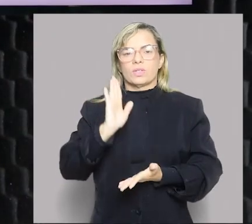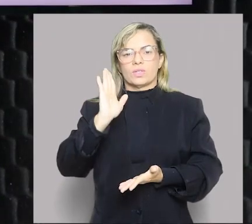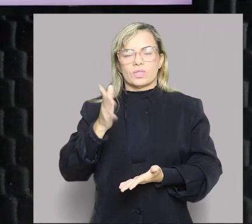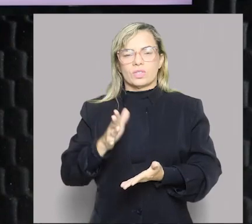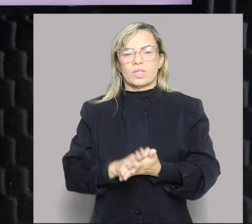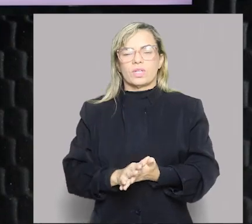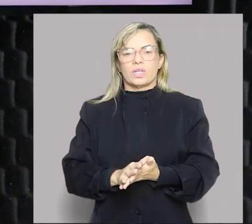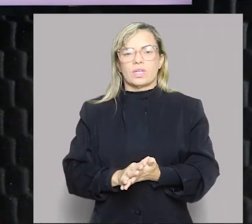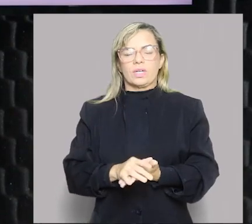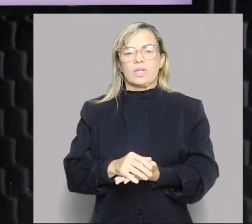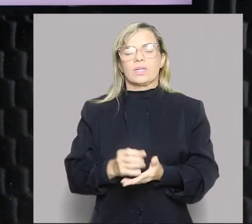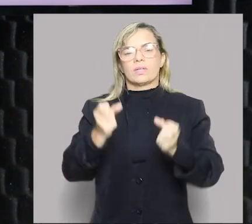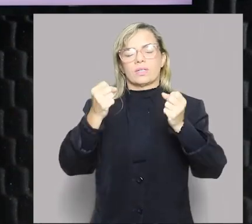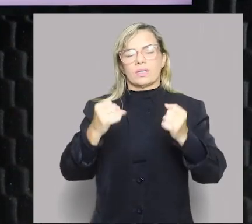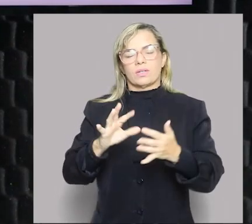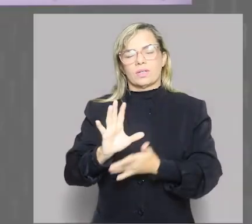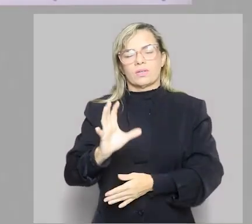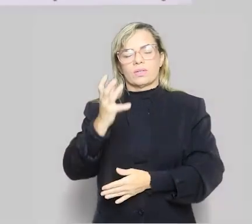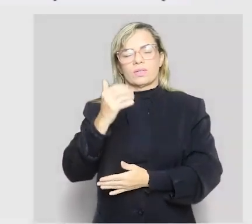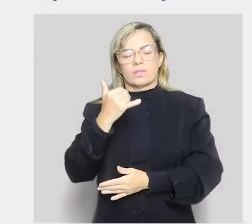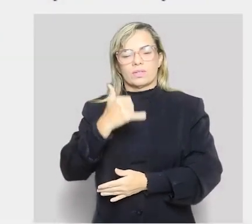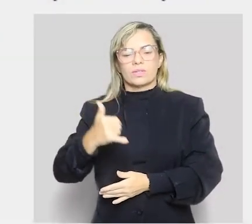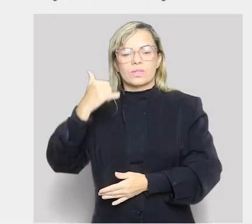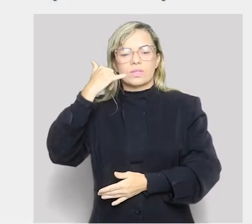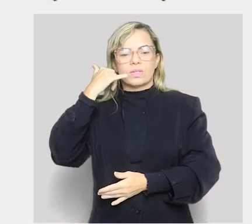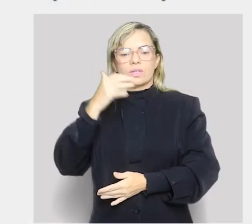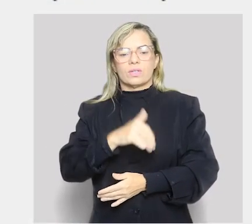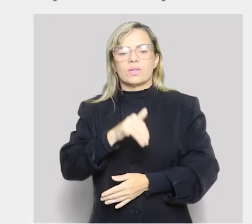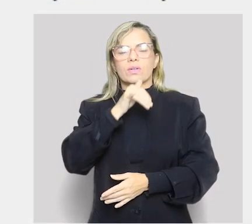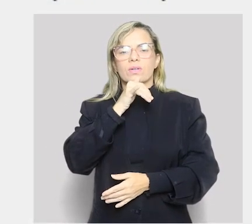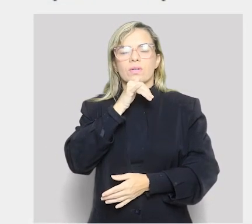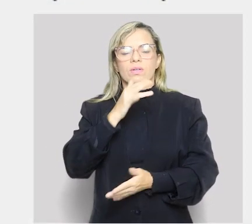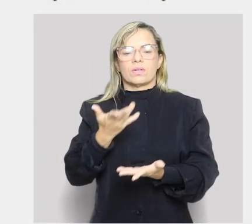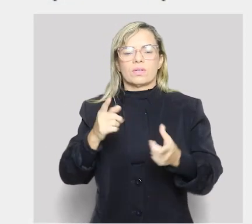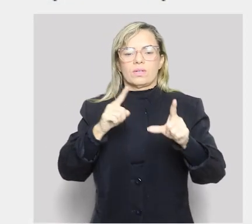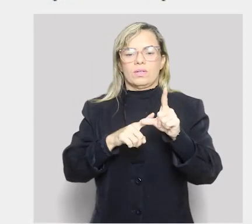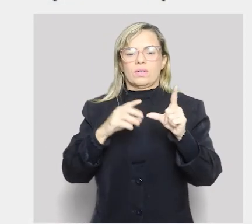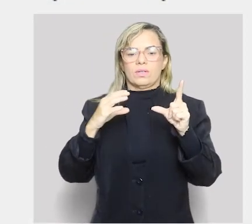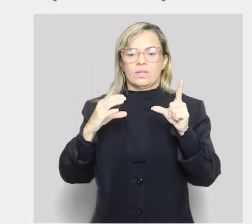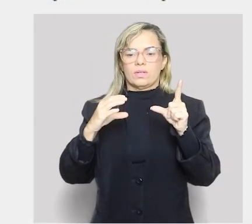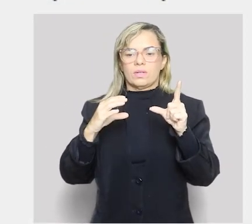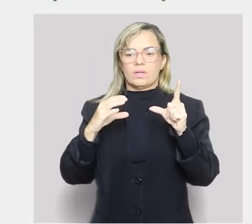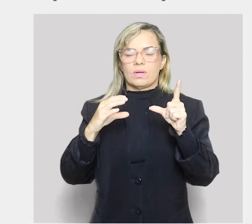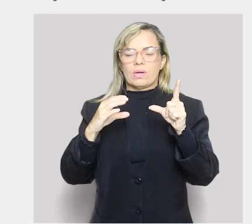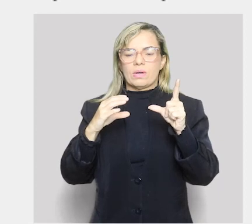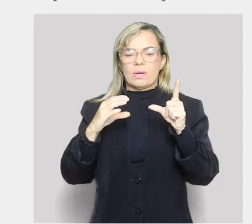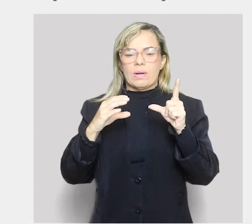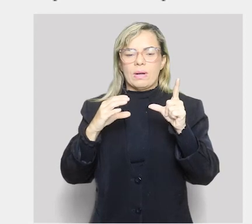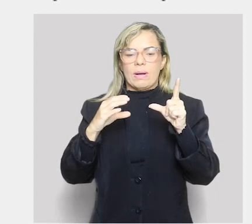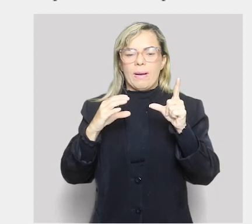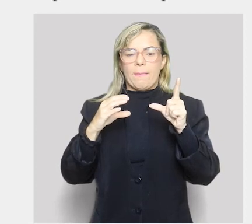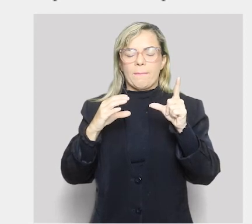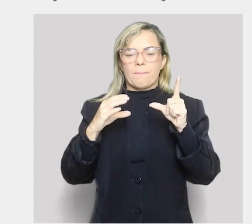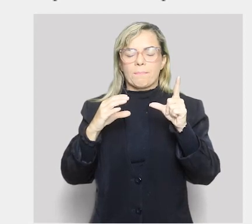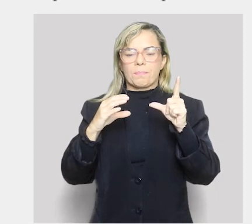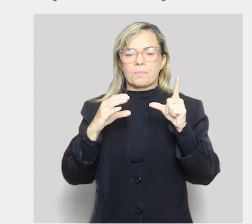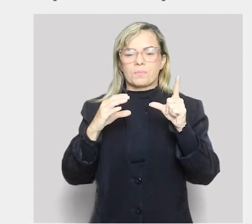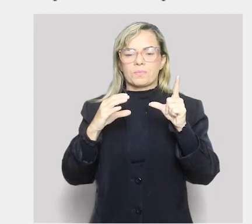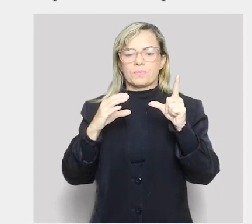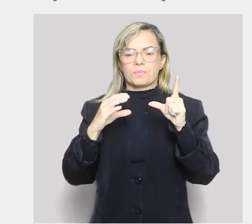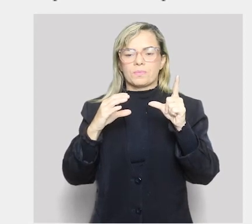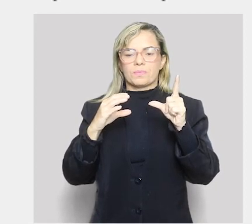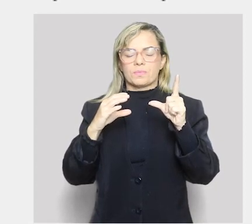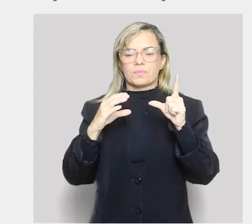nosso celular, né? Retirada do mercado de peças de reposição de um produto para forçar